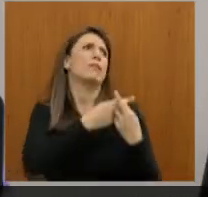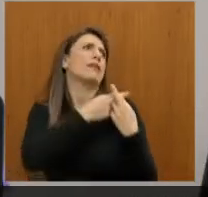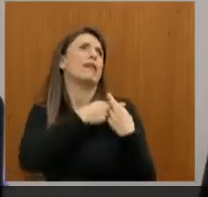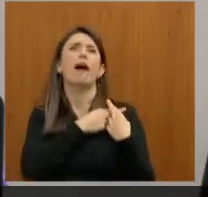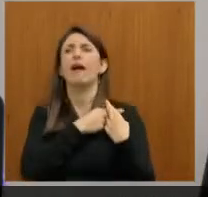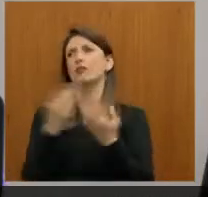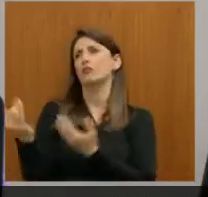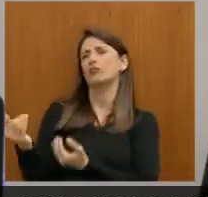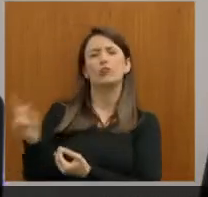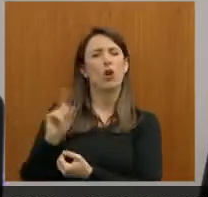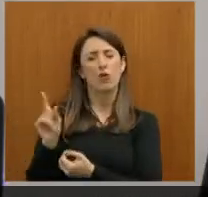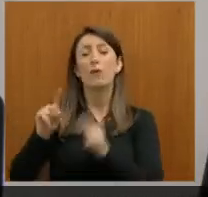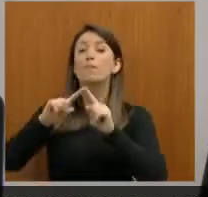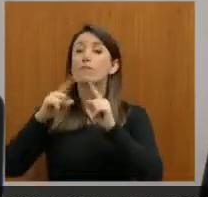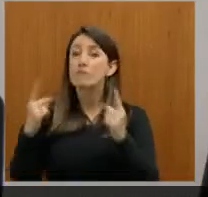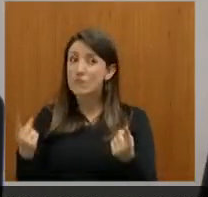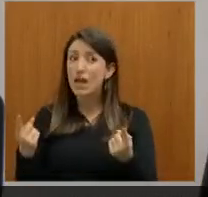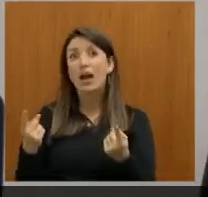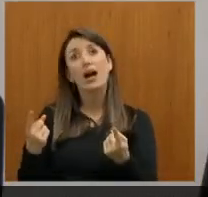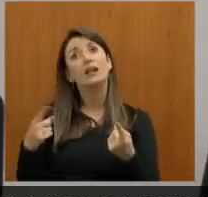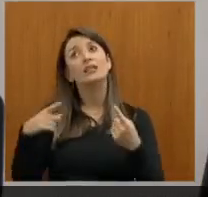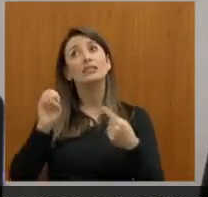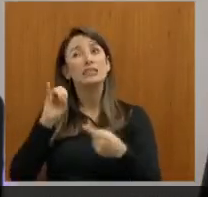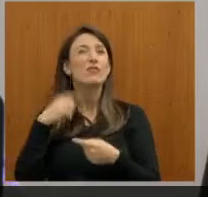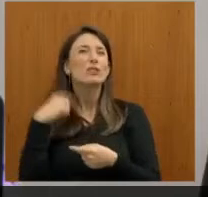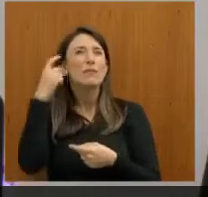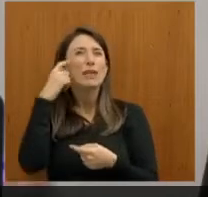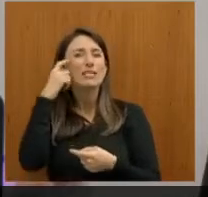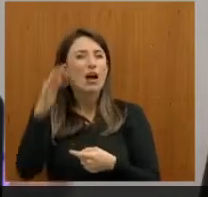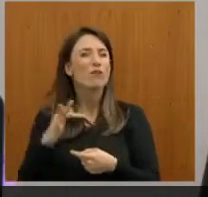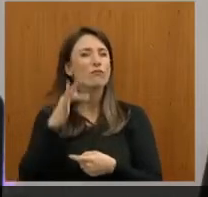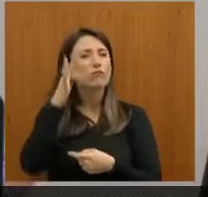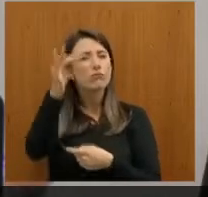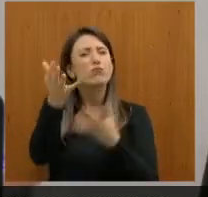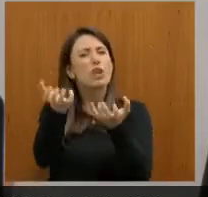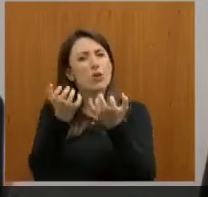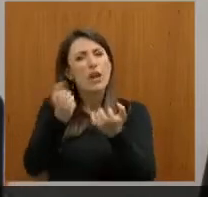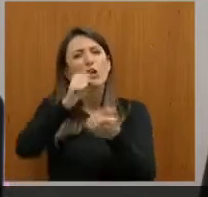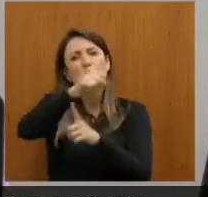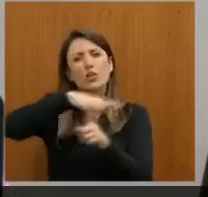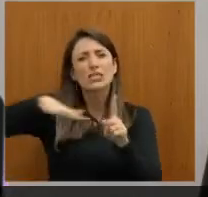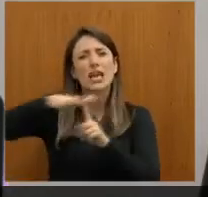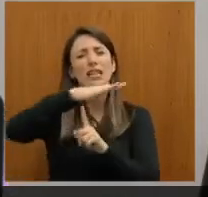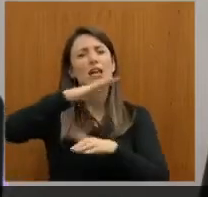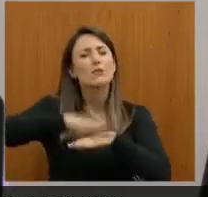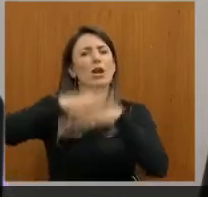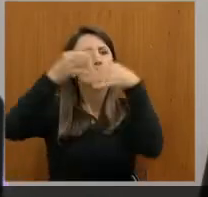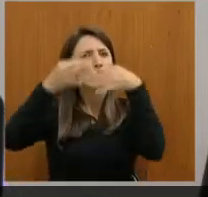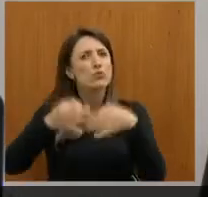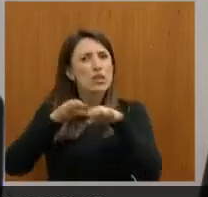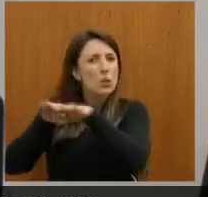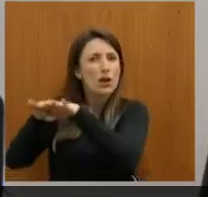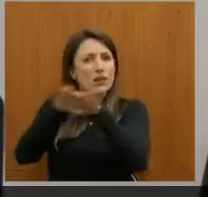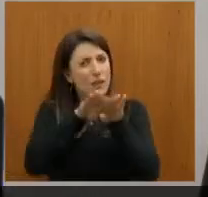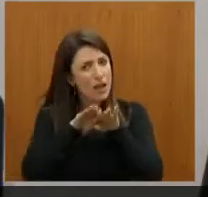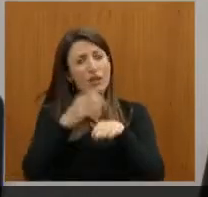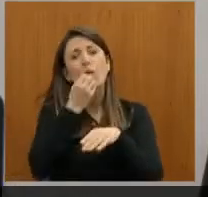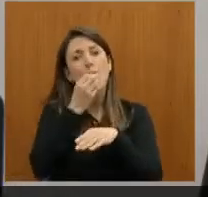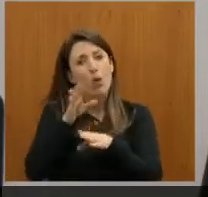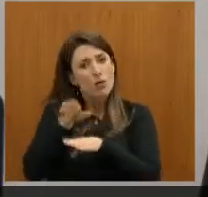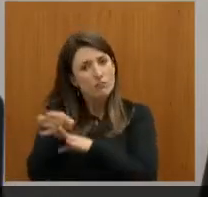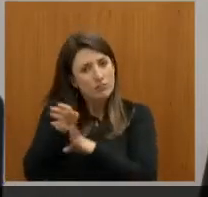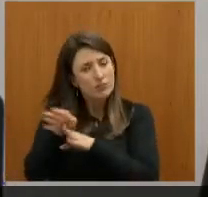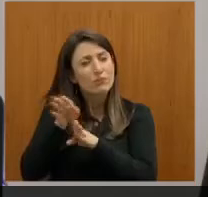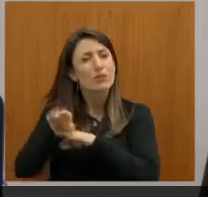deixa de ser que a gente quer construir a partir deles na sociedade Justa e igualitária para todos e para todas né dois